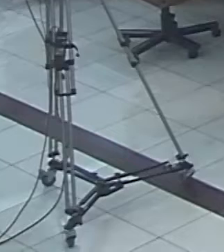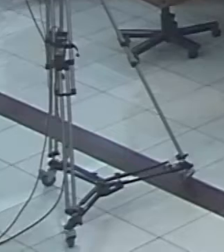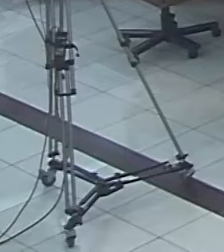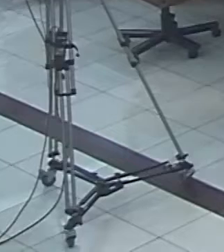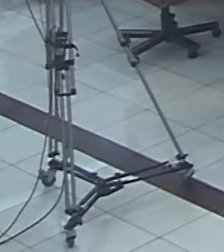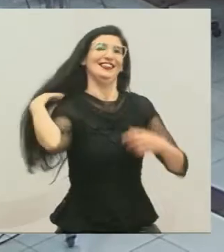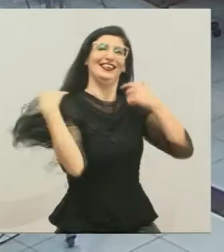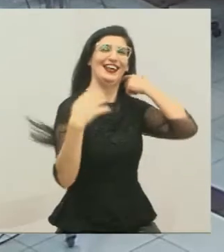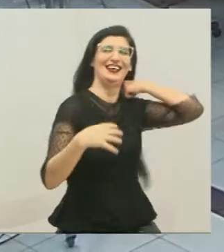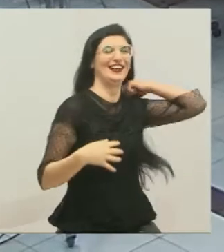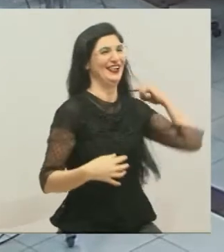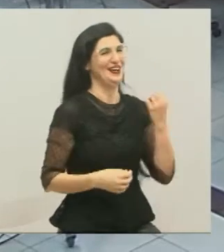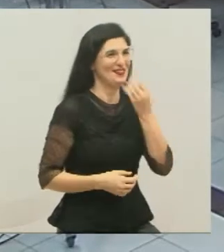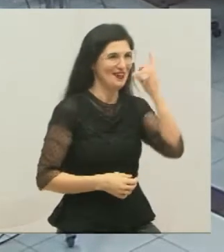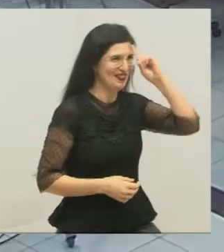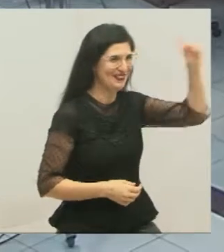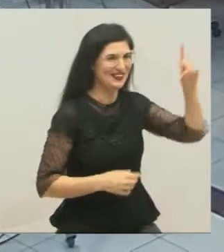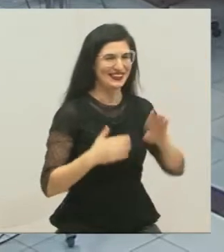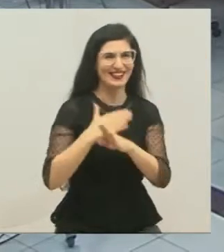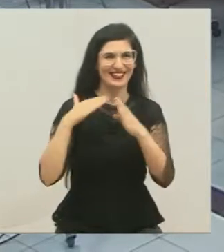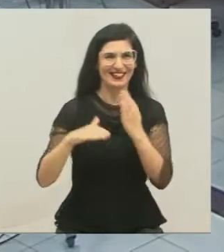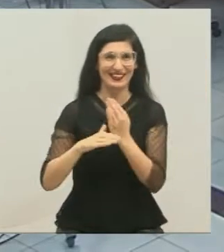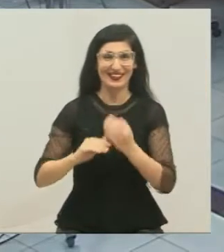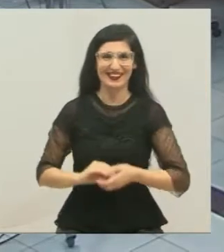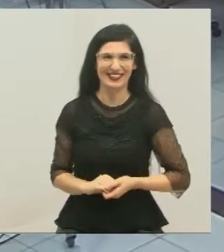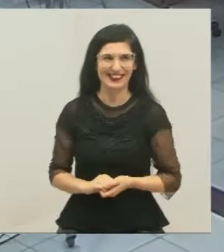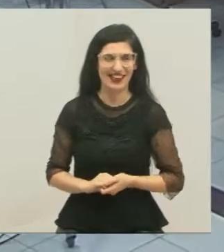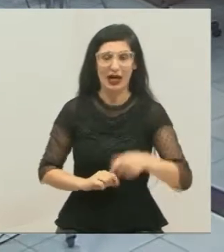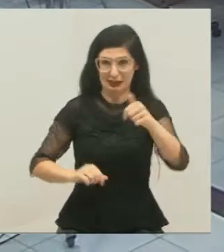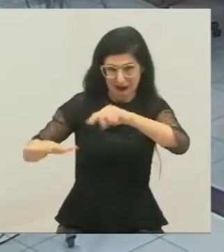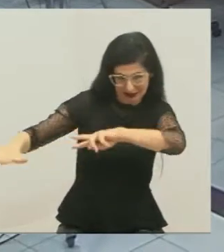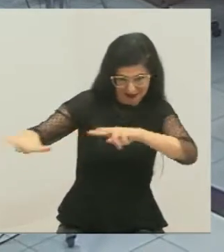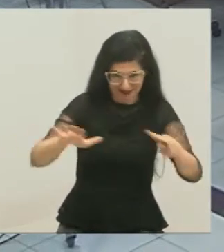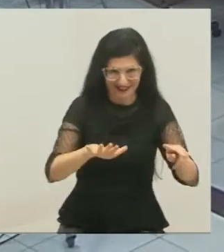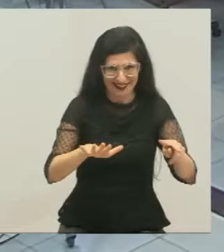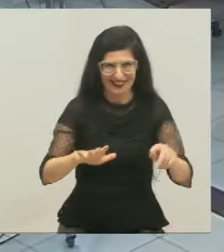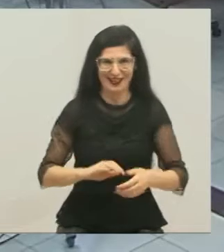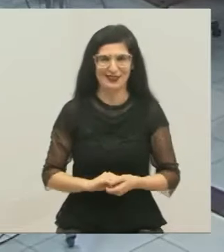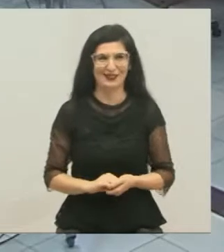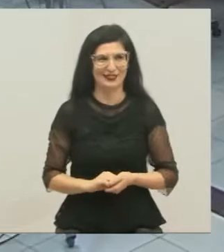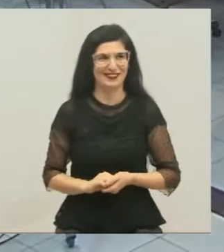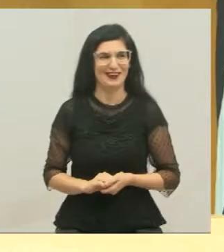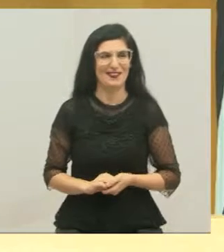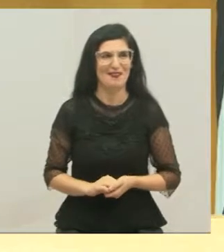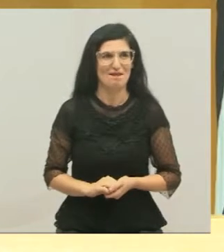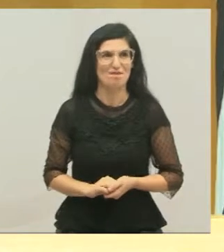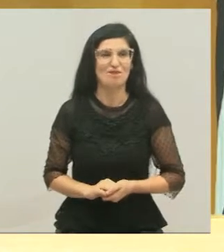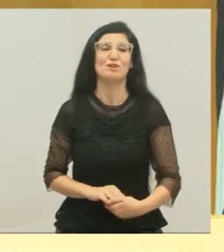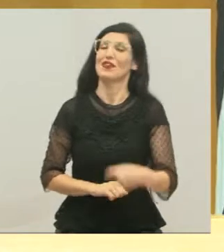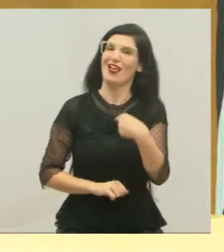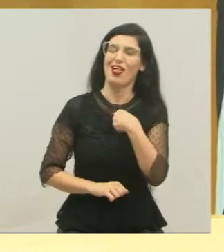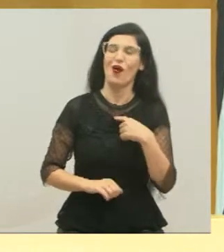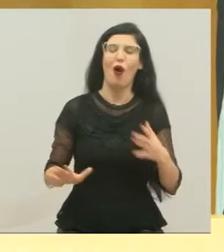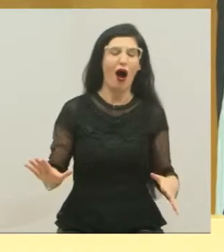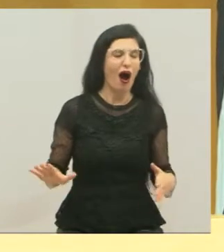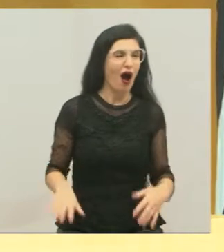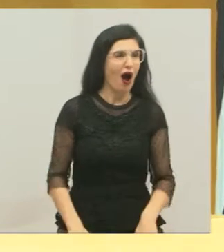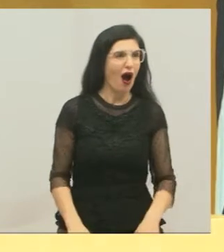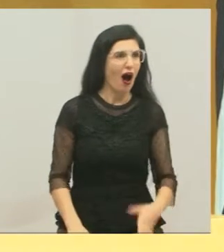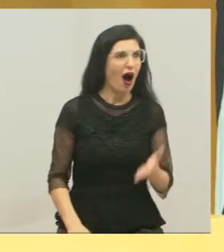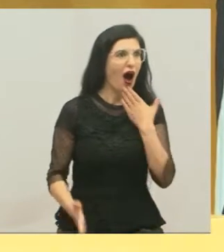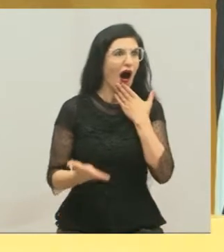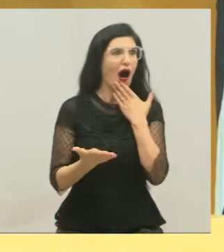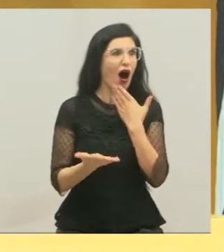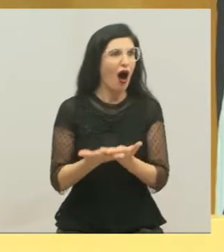Oi bom dia a todos e essa semana e eu fiquei Surpreendida